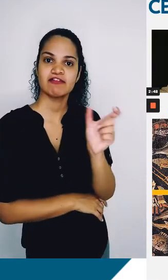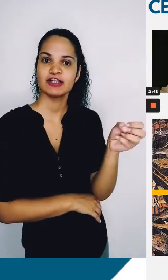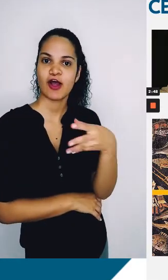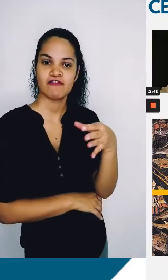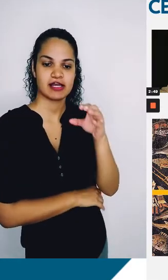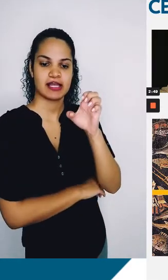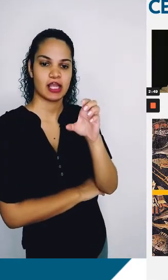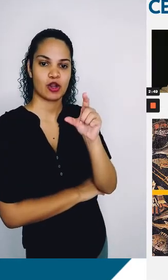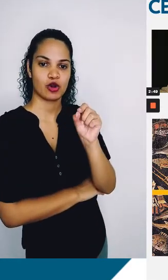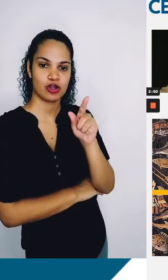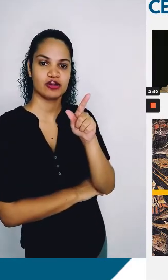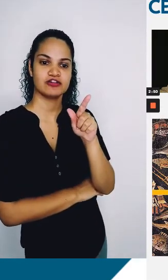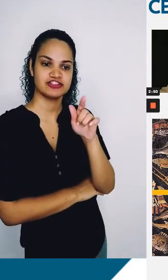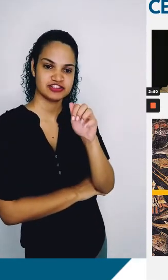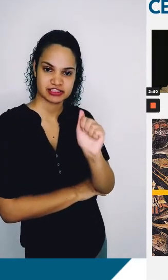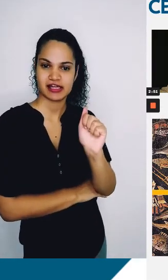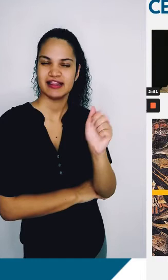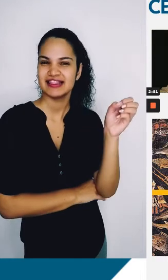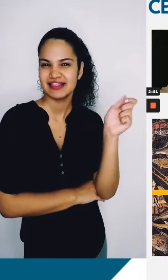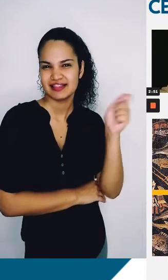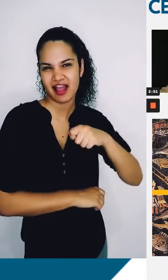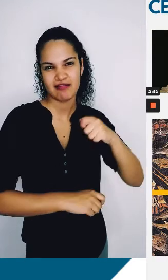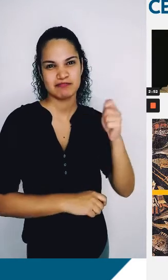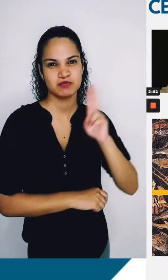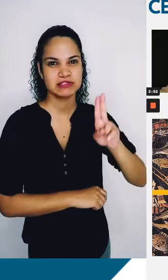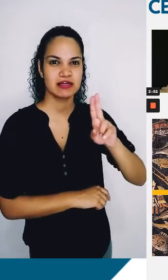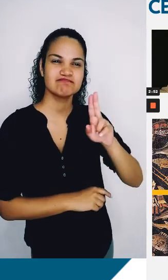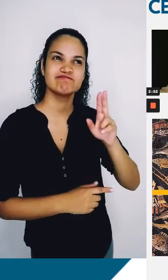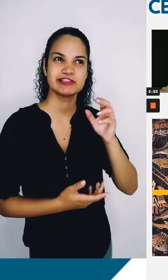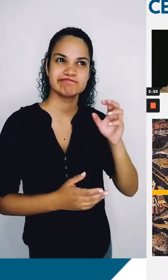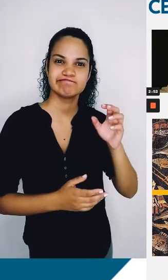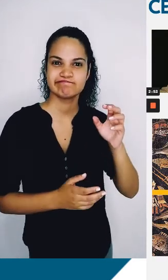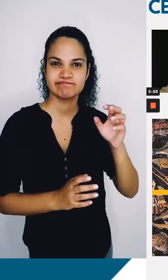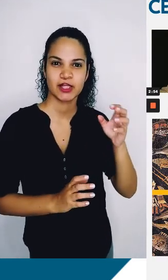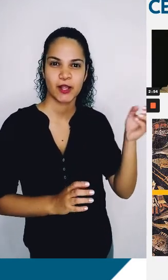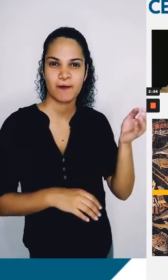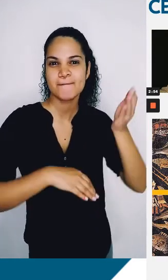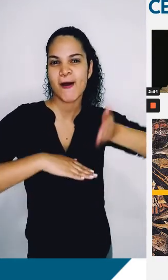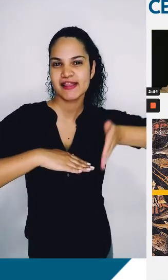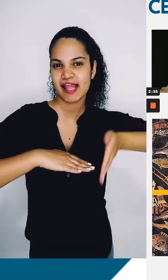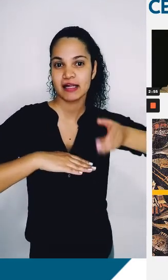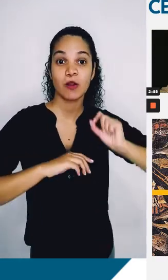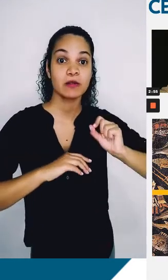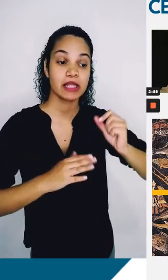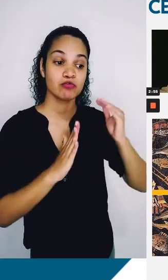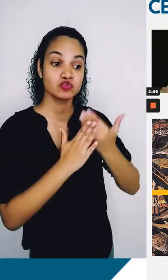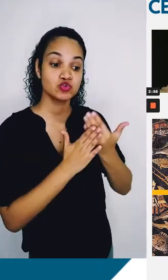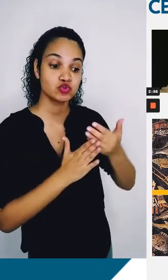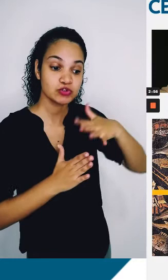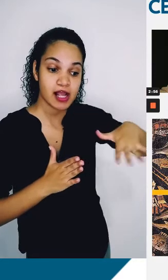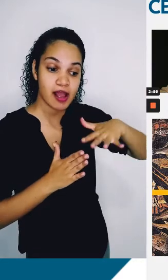ecologia, que pode ser definido de uma forma um pouco mais moderna, de maneira geral, o estudo das relações entre os seres vivos